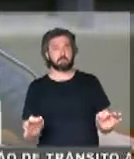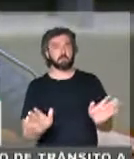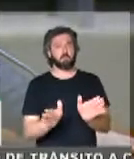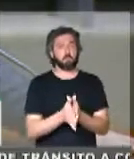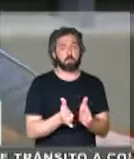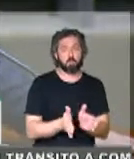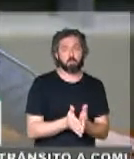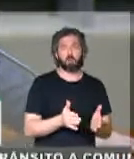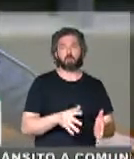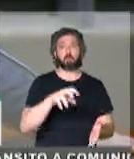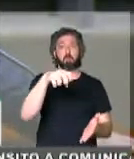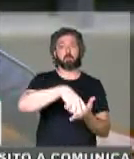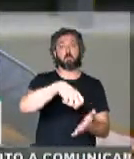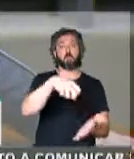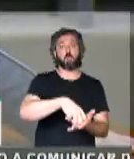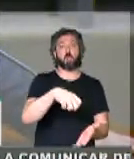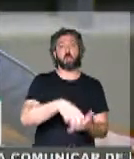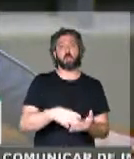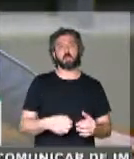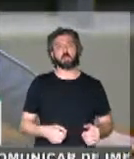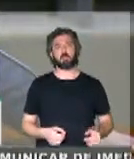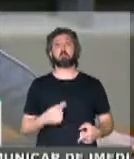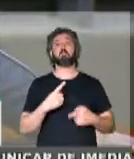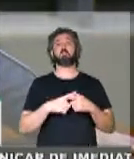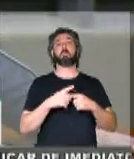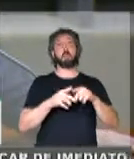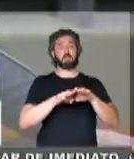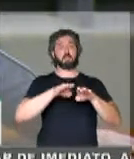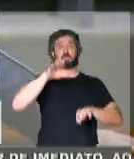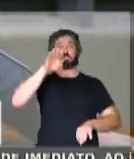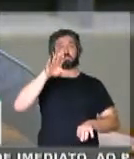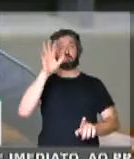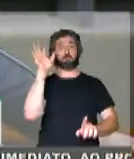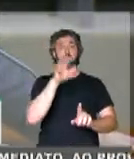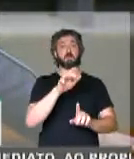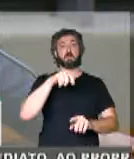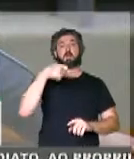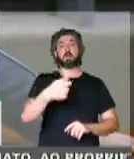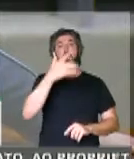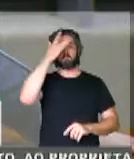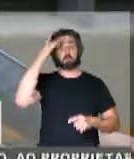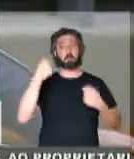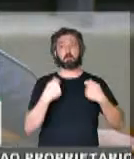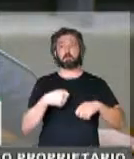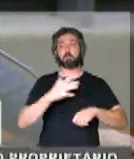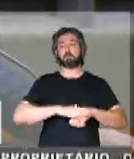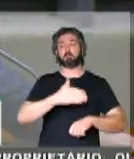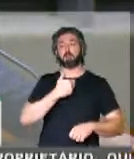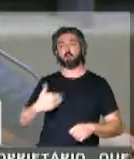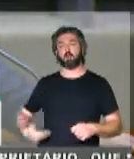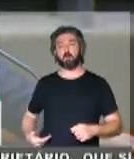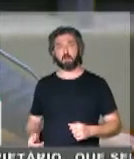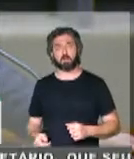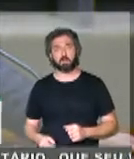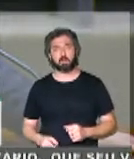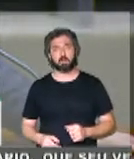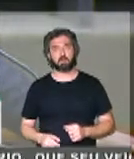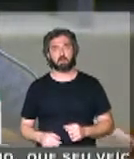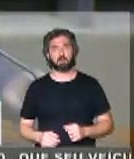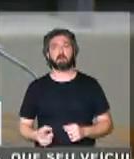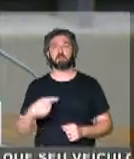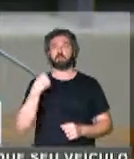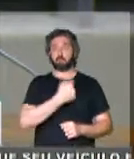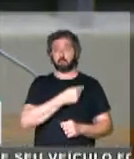simples sendo punidas, porque a desigualdade afeta aqueles que mais precisam do poder público.